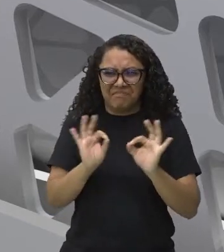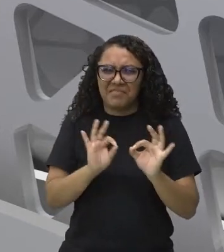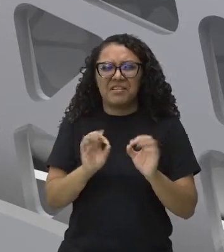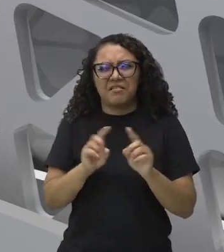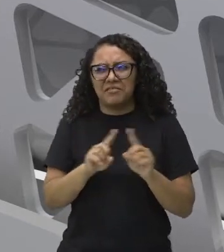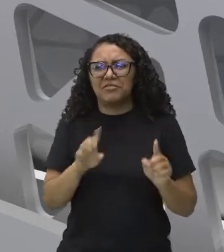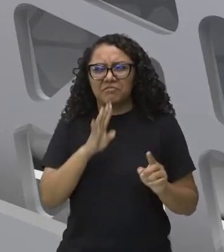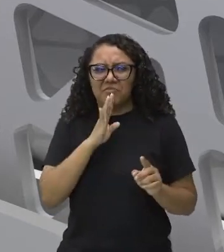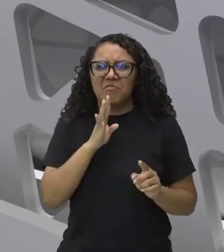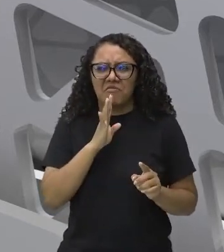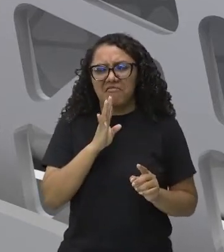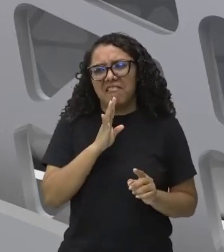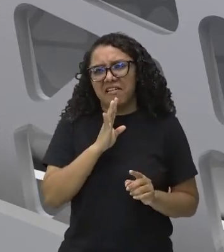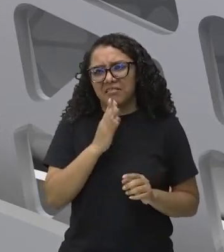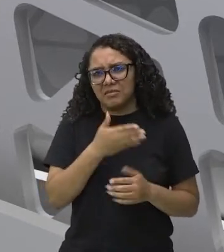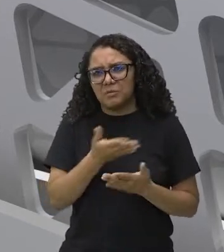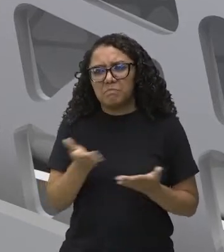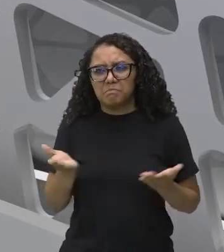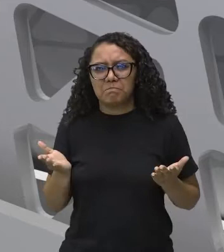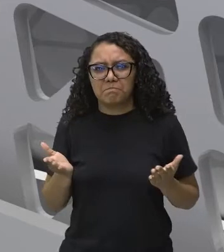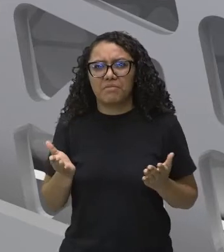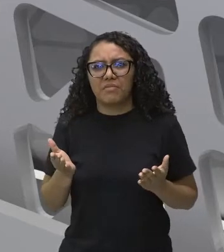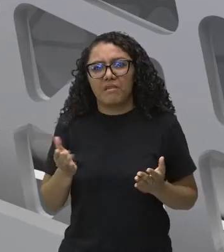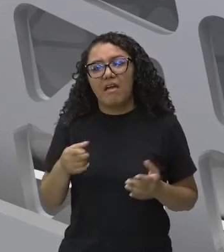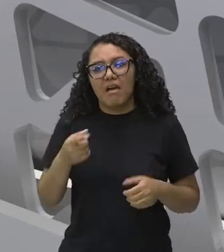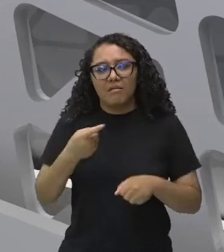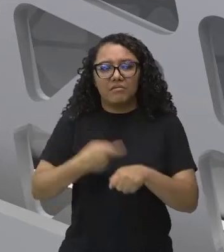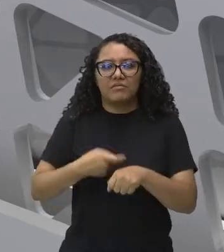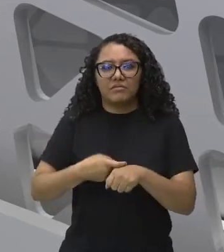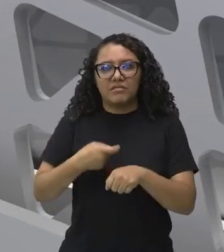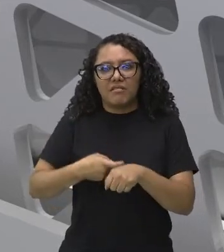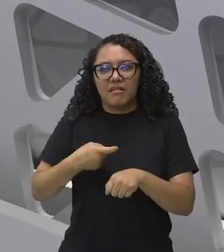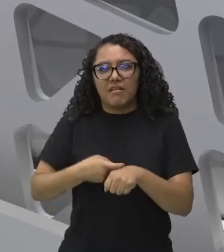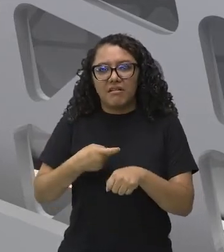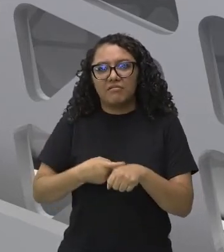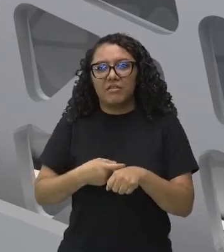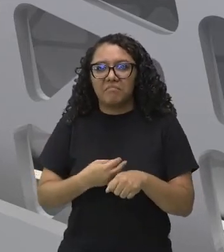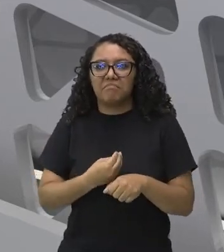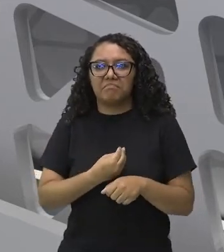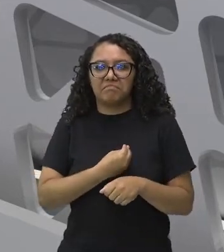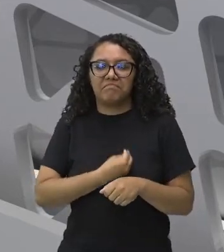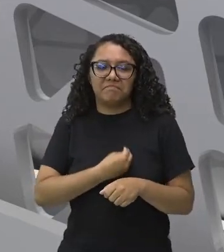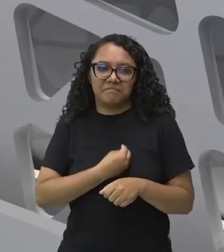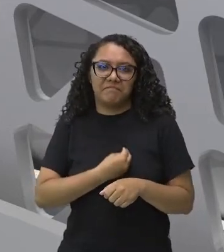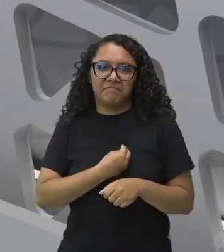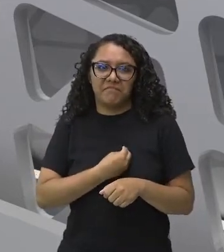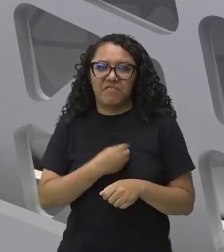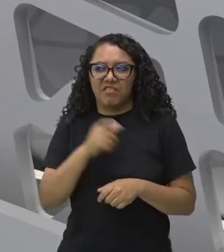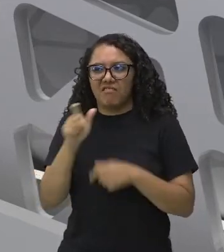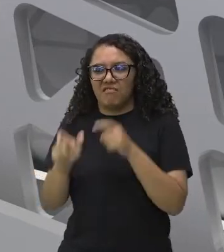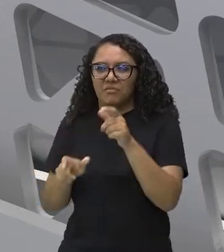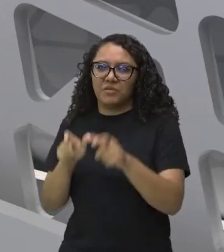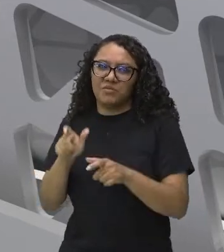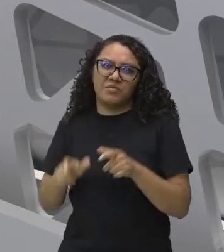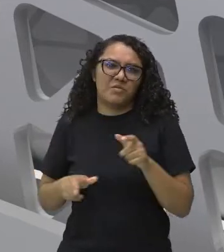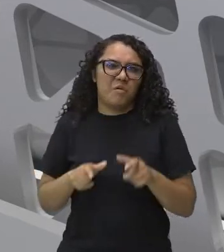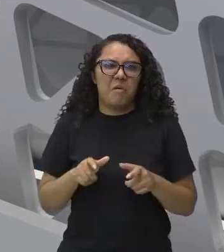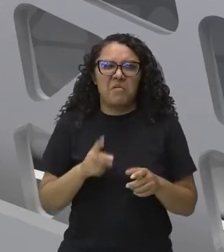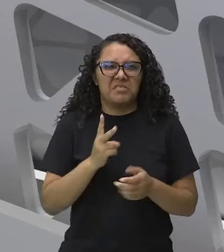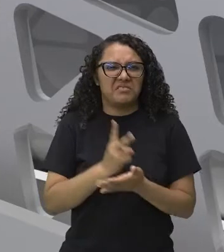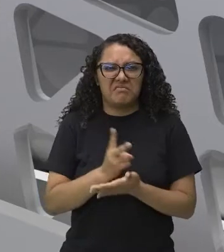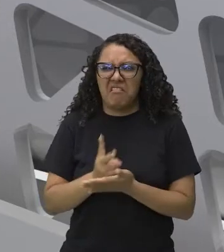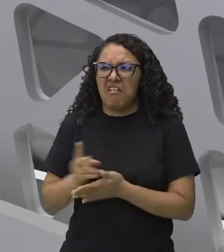cilindro. É um sólido que ele está presente na nossa vida, né? Ao nosso redor o tempo